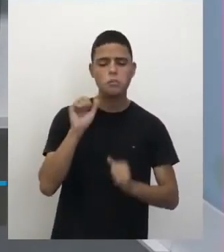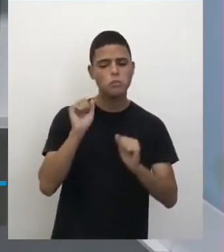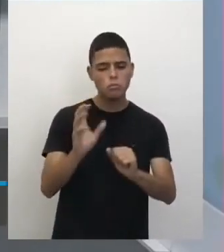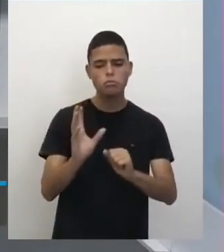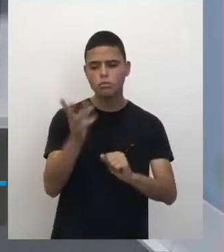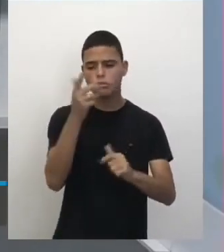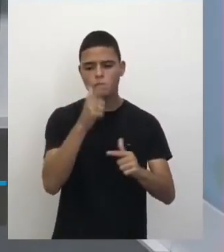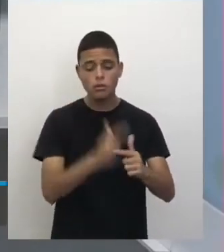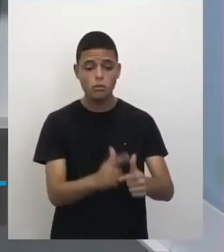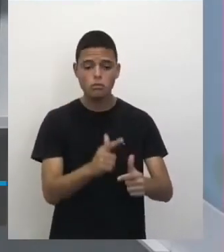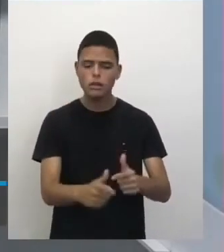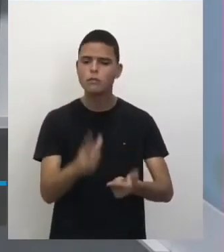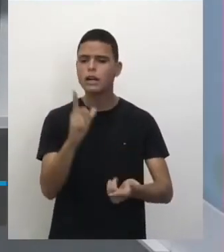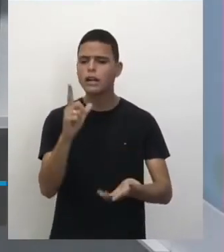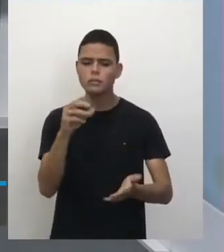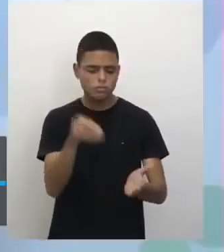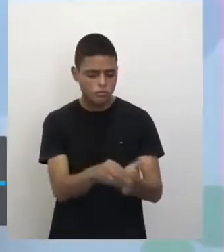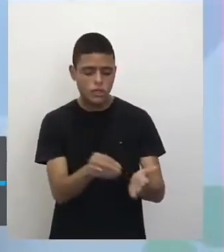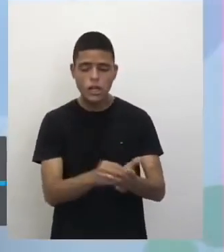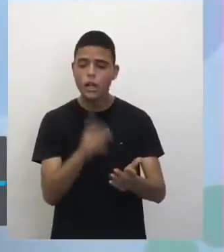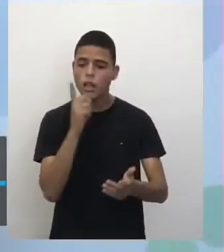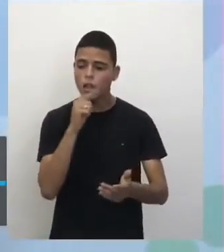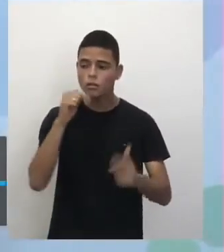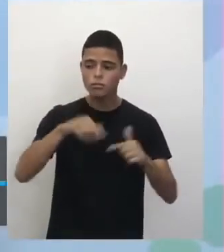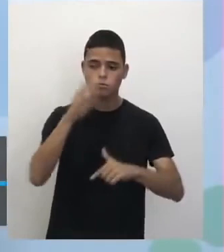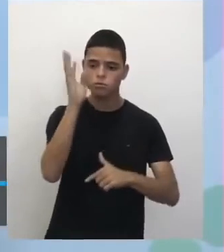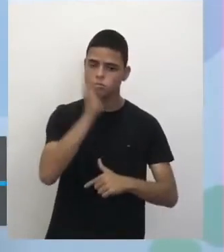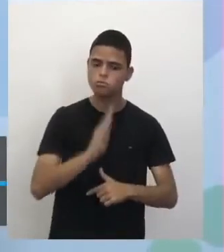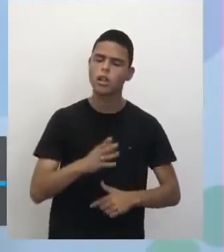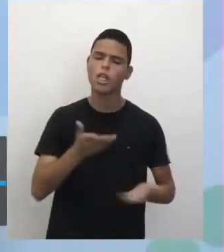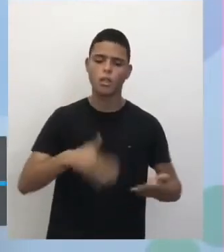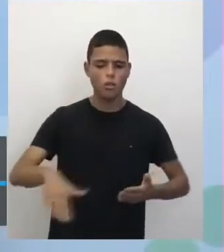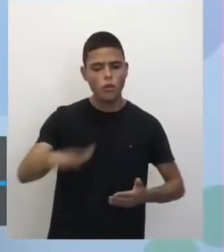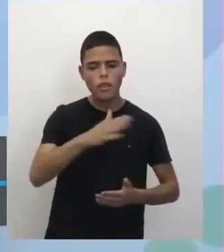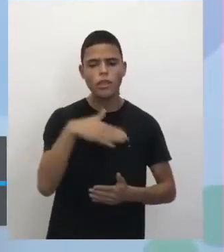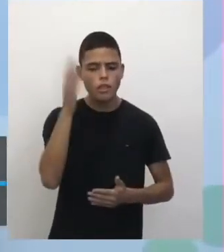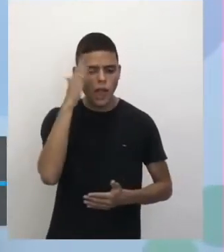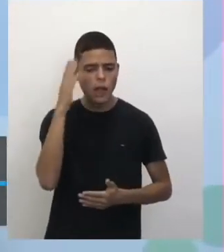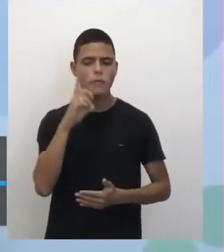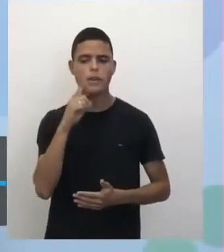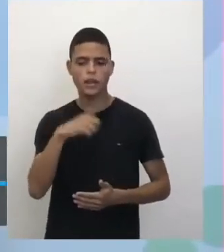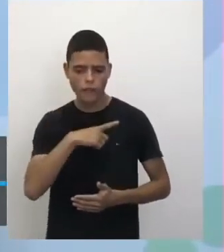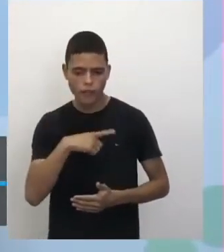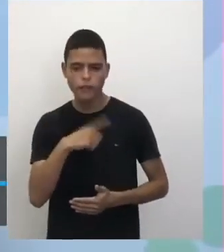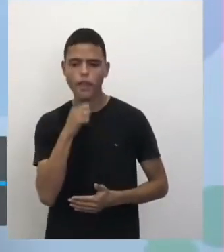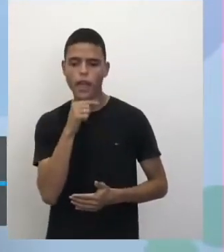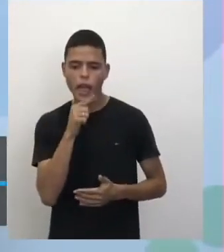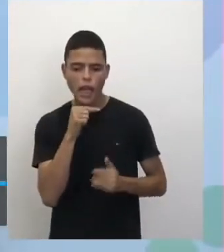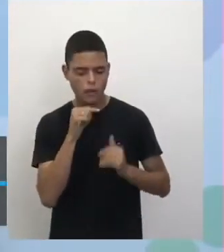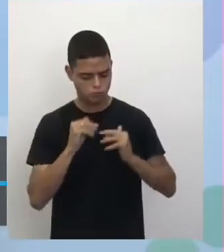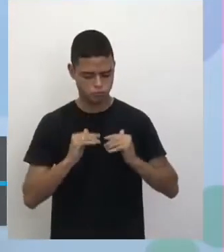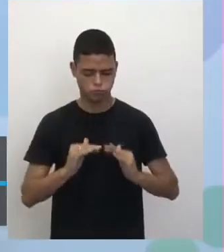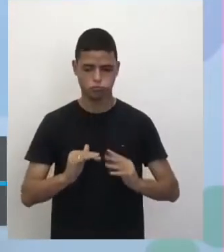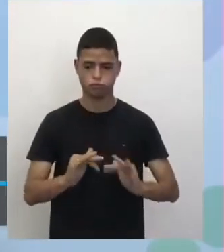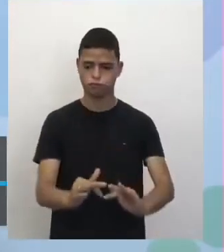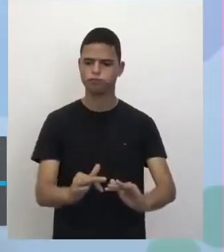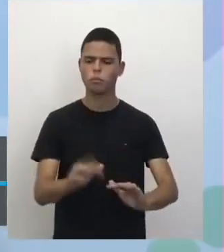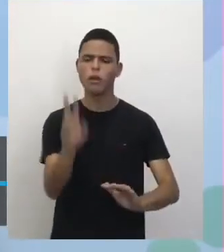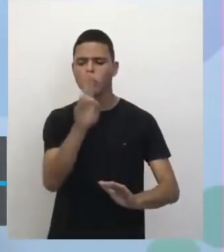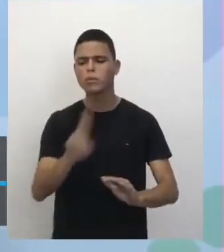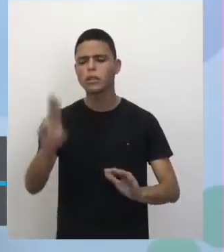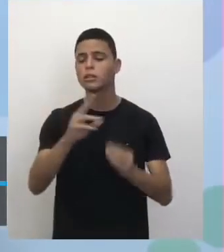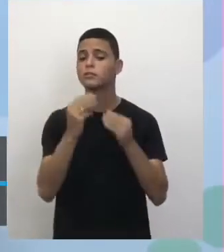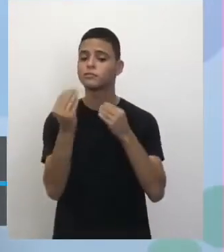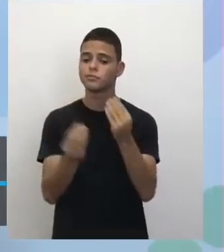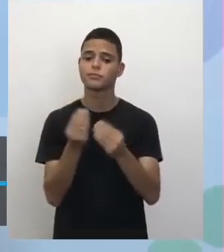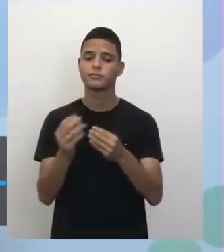não haja água suficiente no Brasil, a gente sabe que nós temos uma abundância de água. O problema é como ela é utilizada. Né? Então, quando